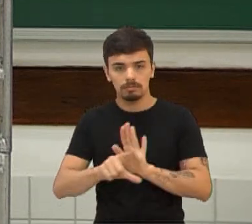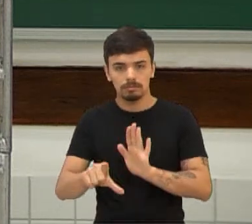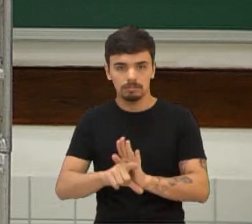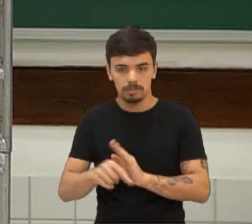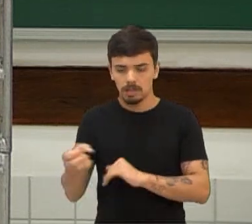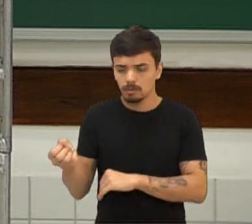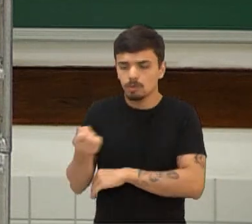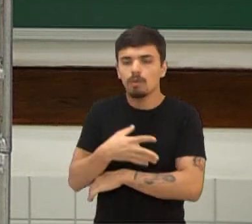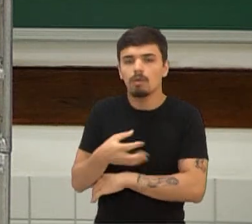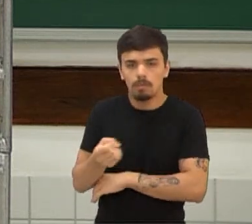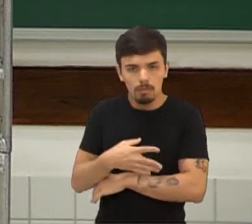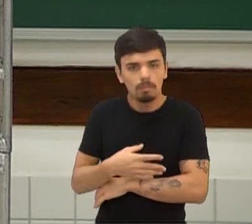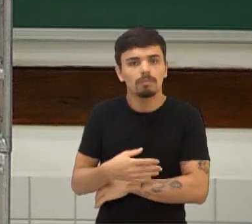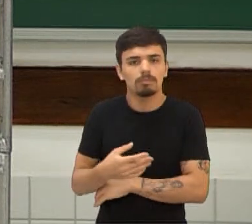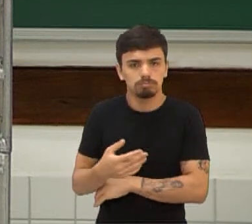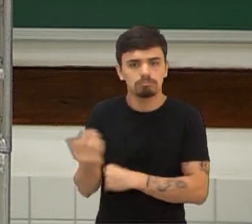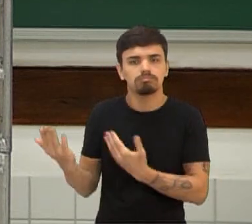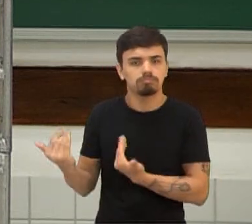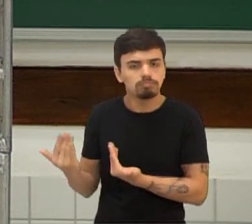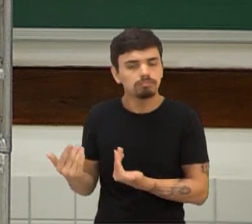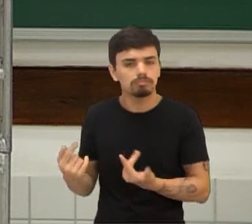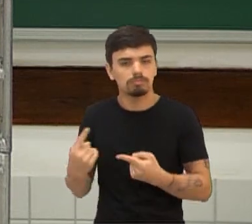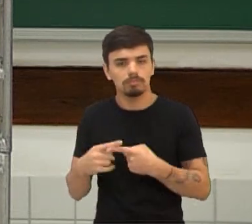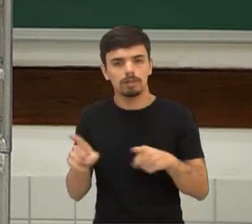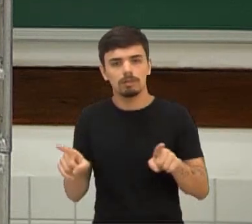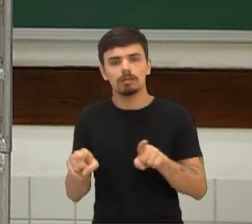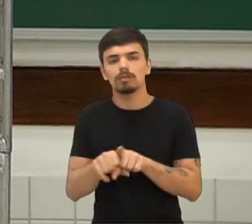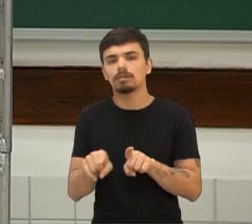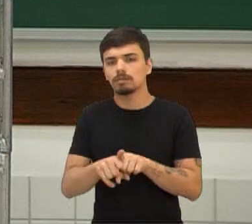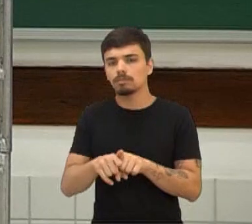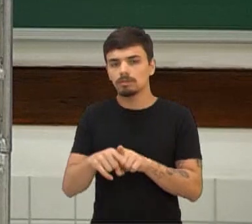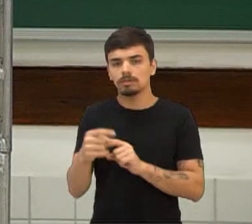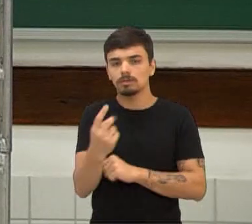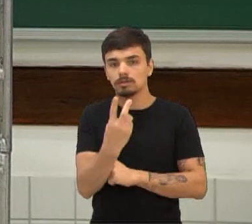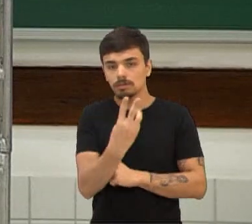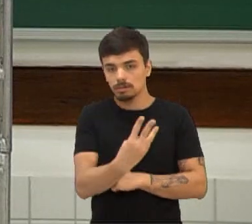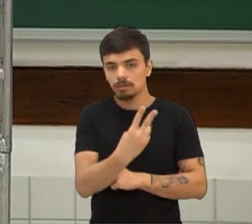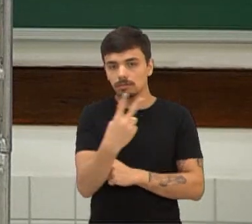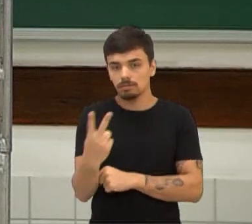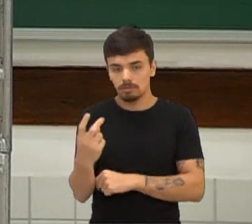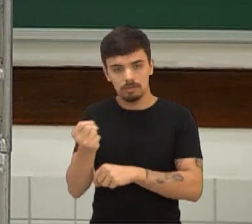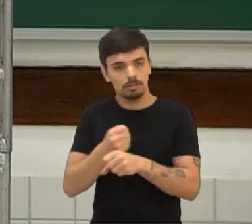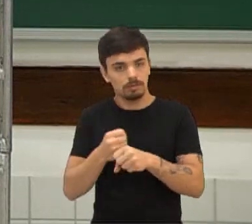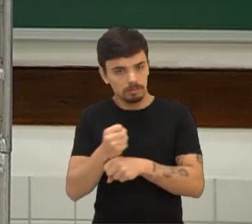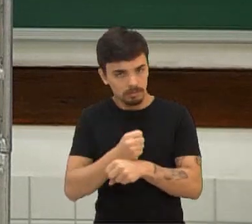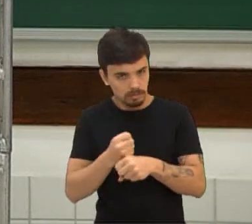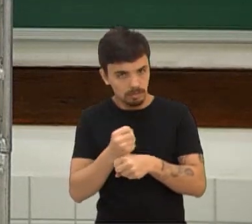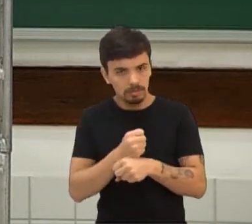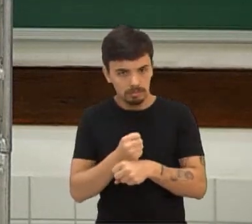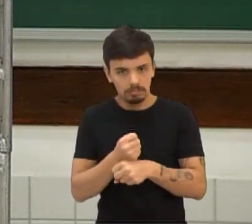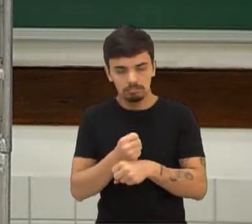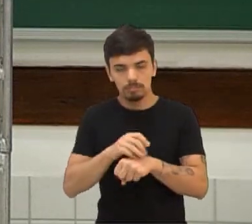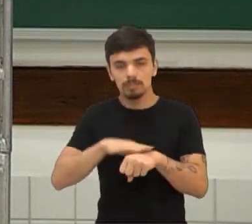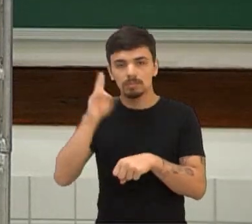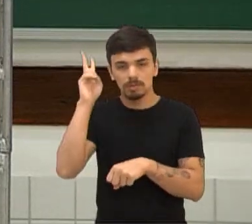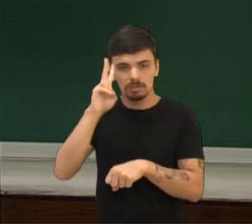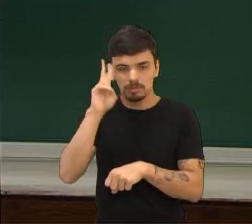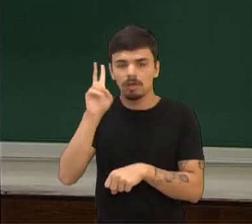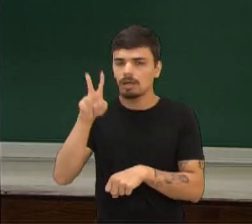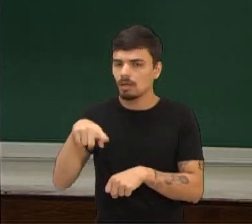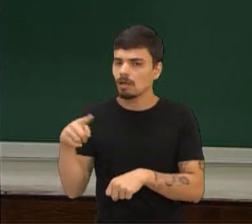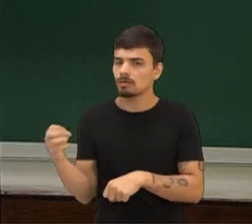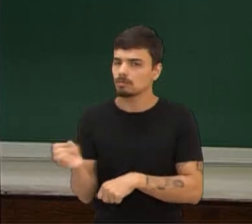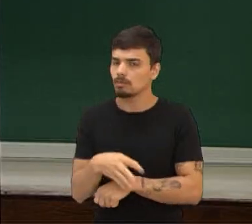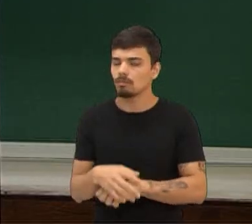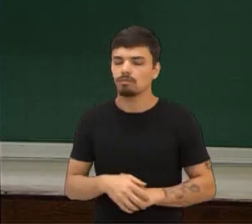bastante nova. Apesar de ter sido feita há 32 anos, em termos históricos, isso é bastante recente. Então,